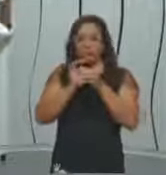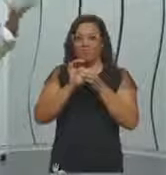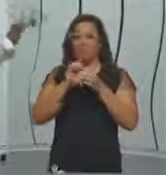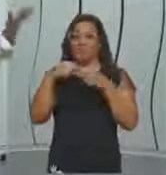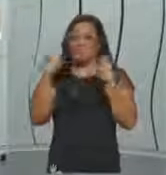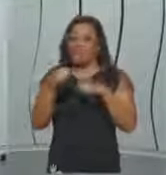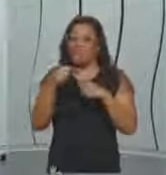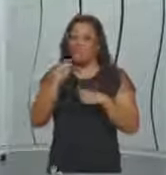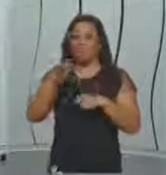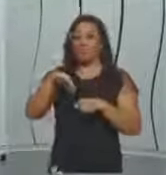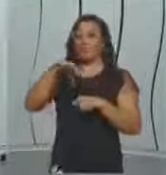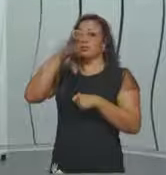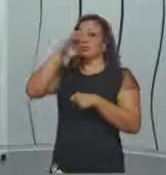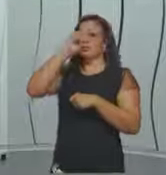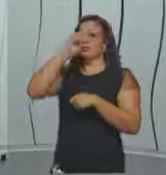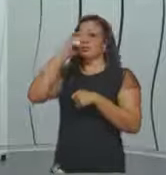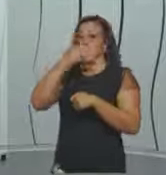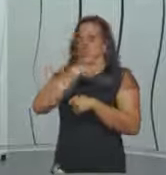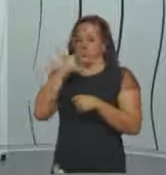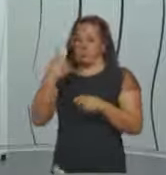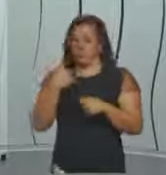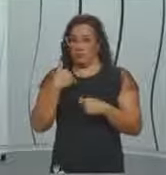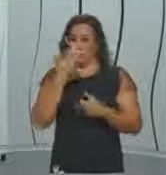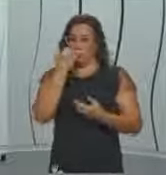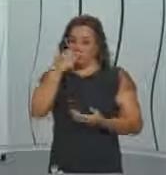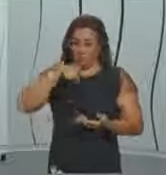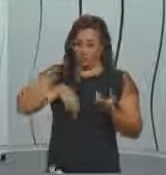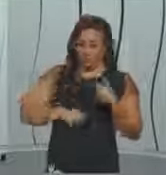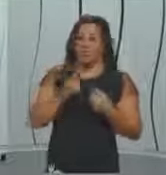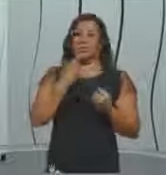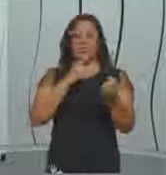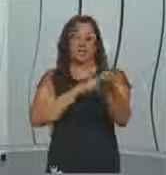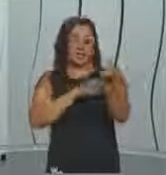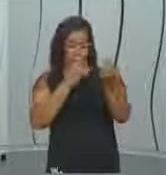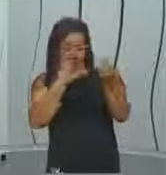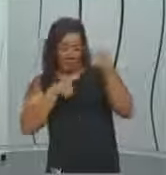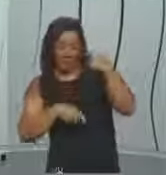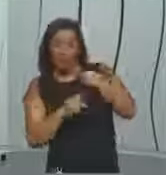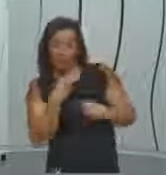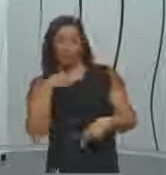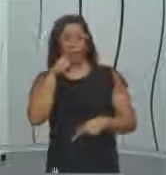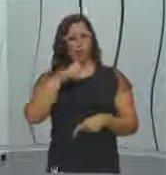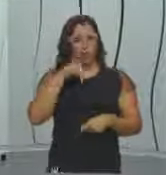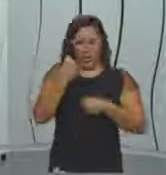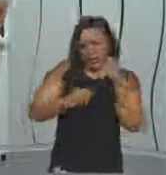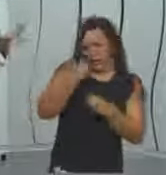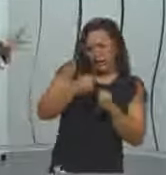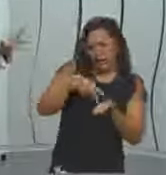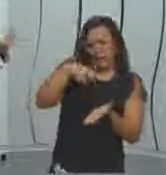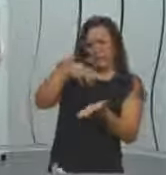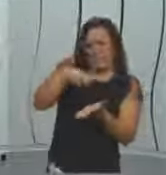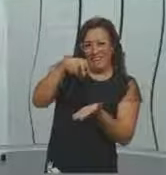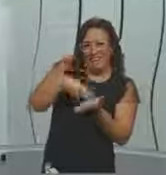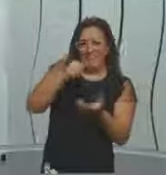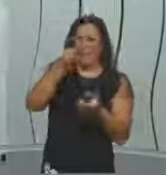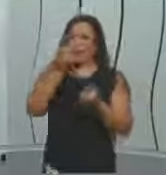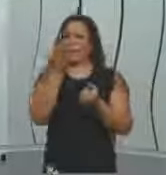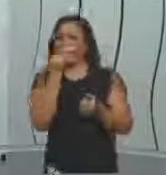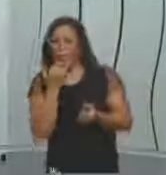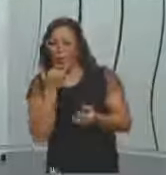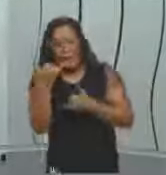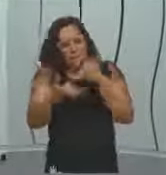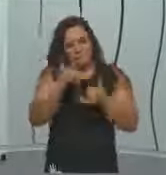depende do outro para funcionar. Ou seja, o seu corpo, para você correr, pular, cantar, levantar,